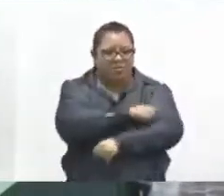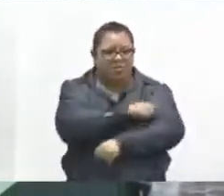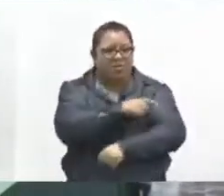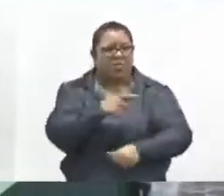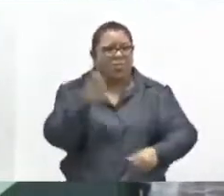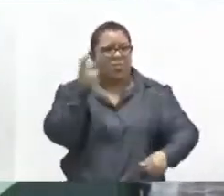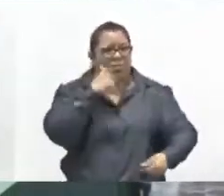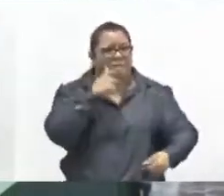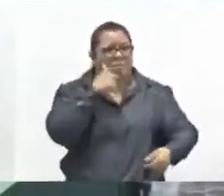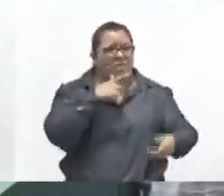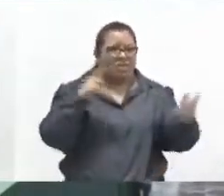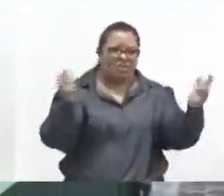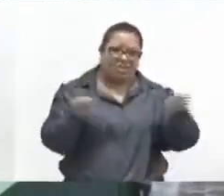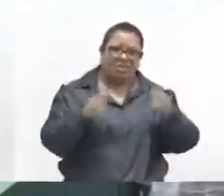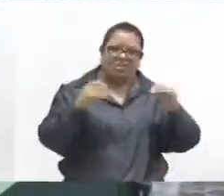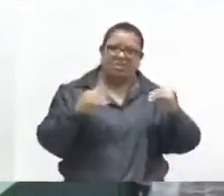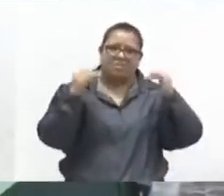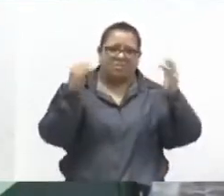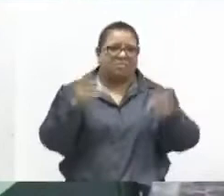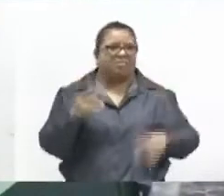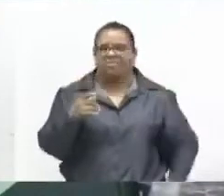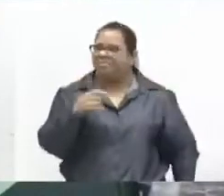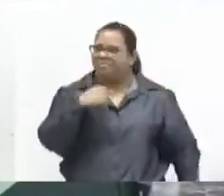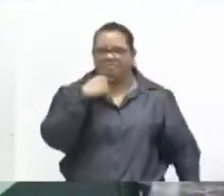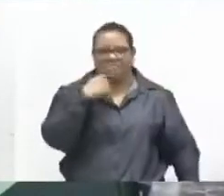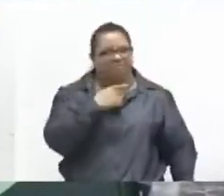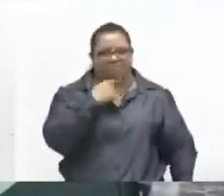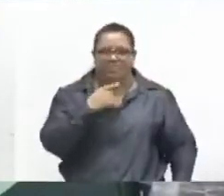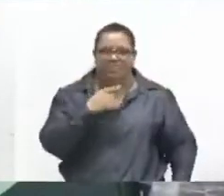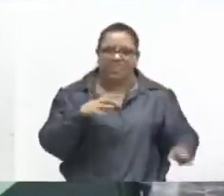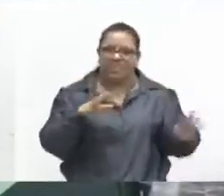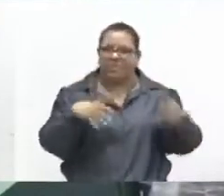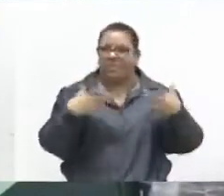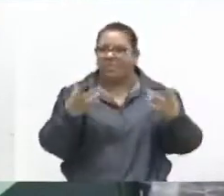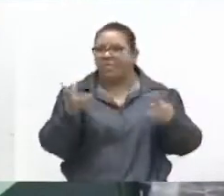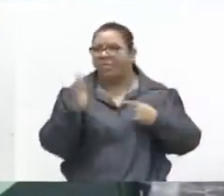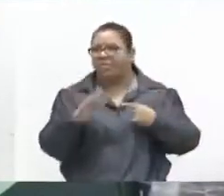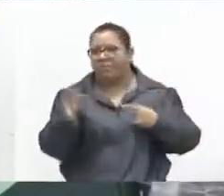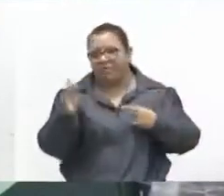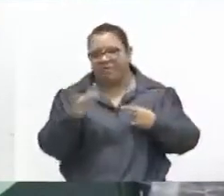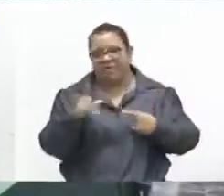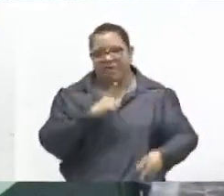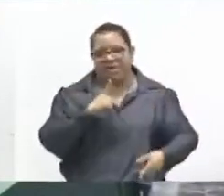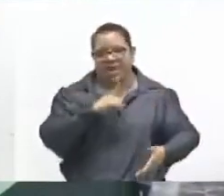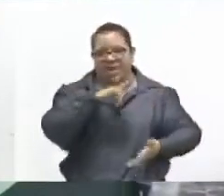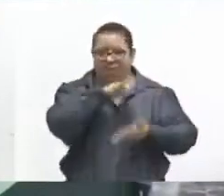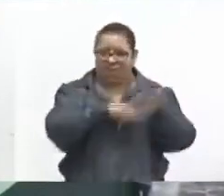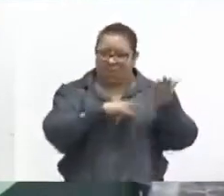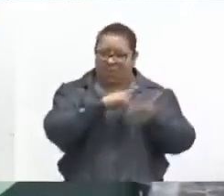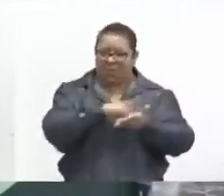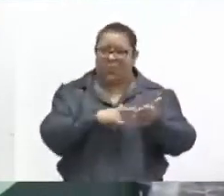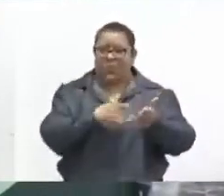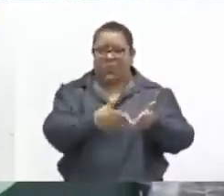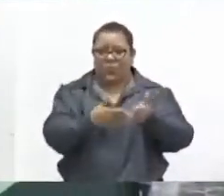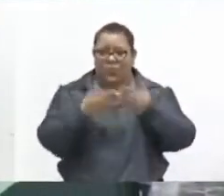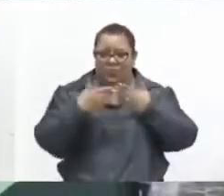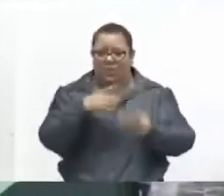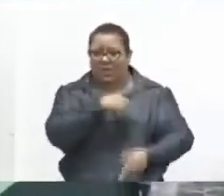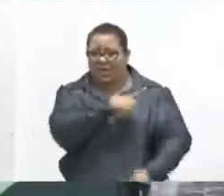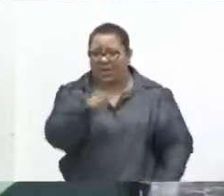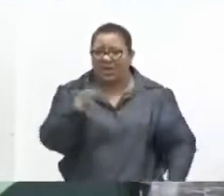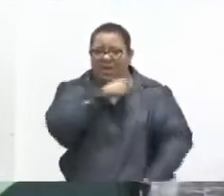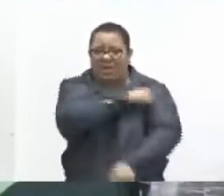condições altas conseguem acessar, não é dessa forma que acontece. A universidade ela tem toda uma documentação que solicita para esses